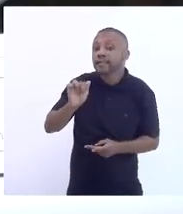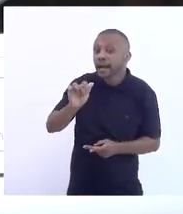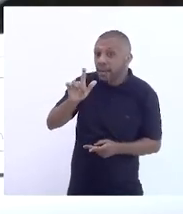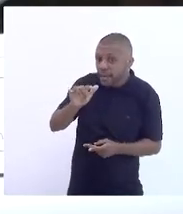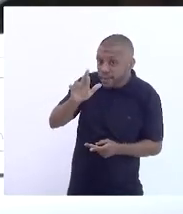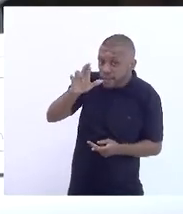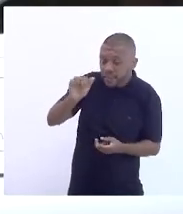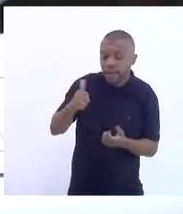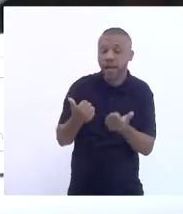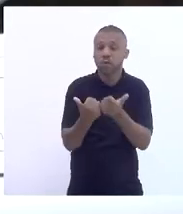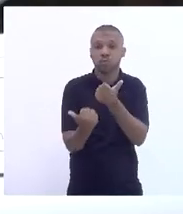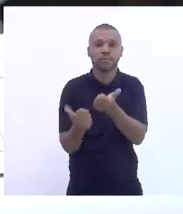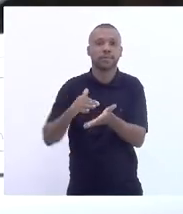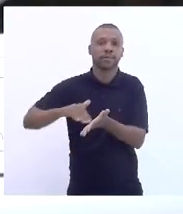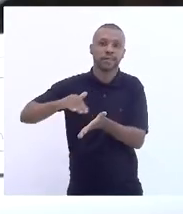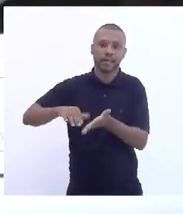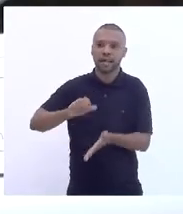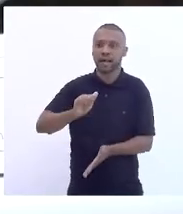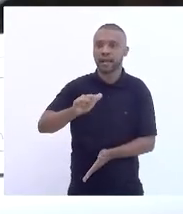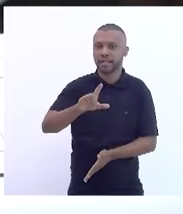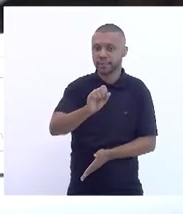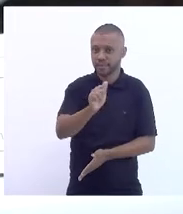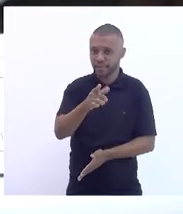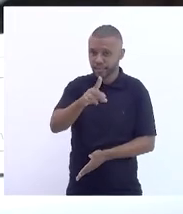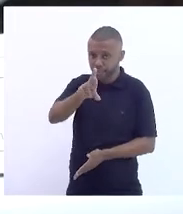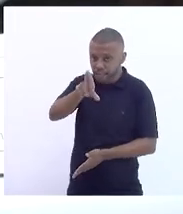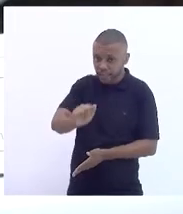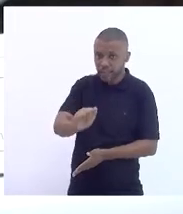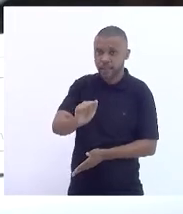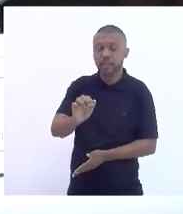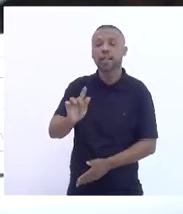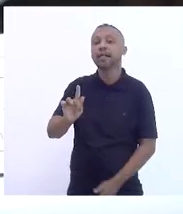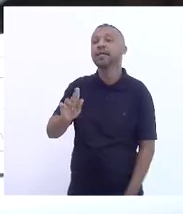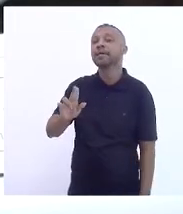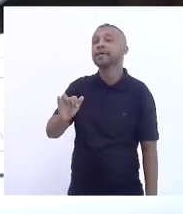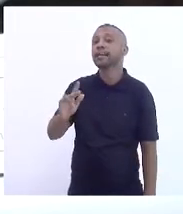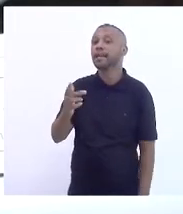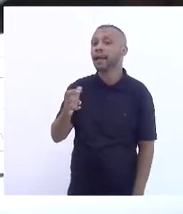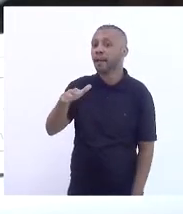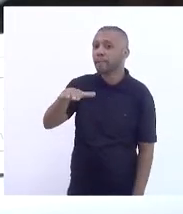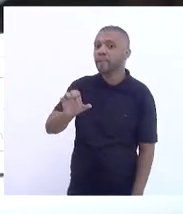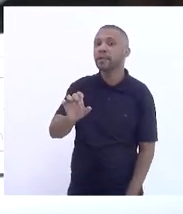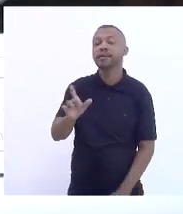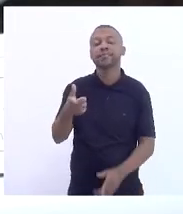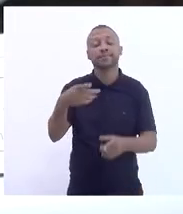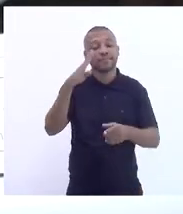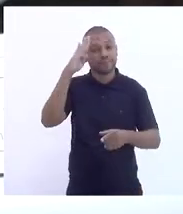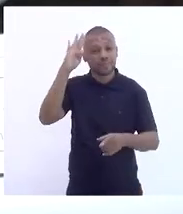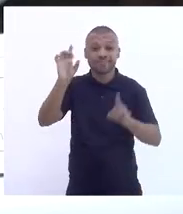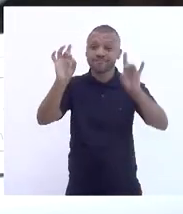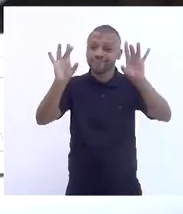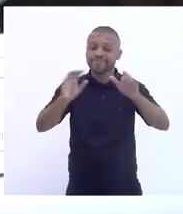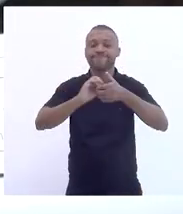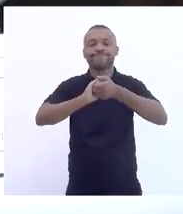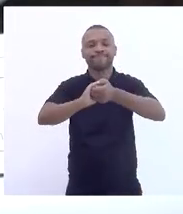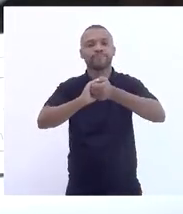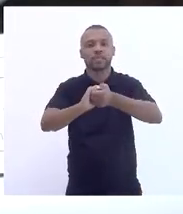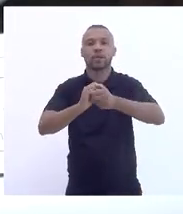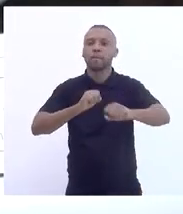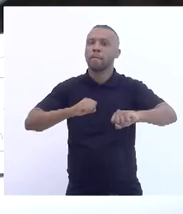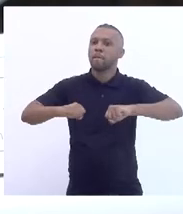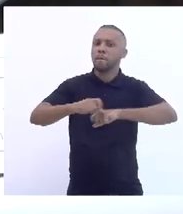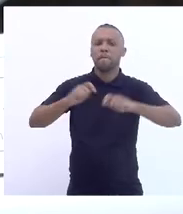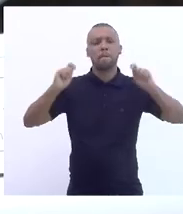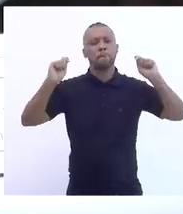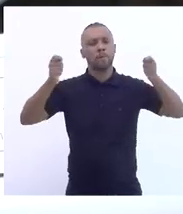sua secretária Alessandra Guilherme nosso ouvidor em especial a todos os movimentos populares EA todas as pessoas que Residem nas favelas